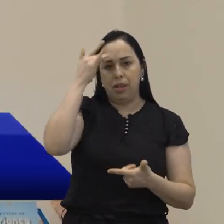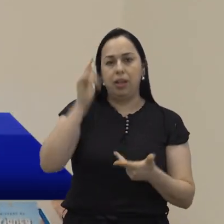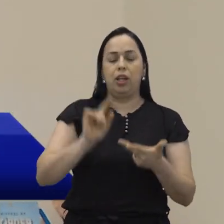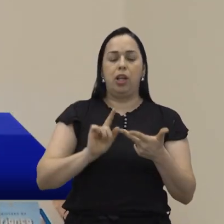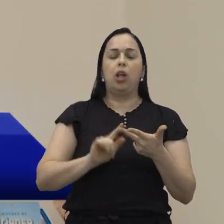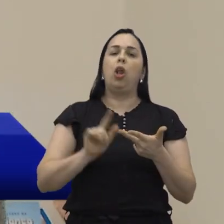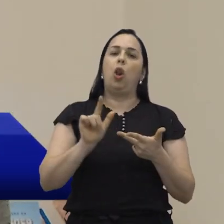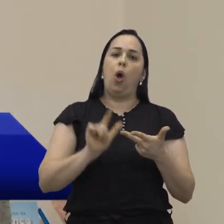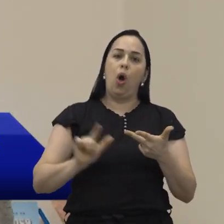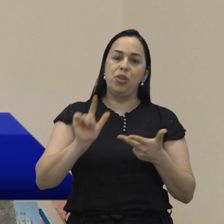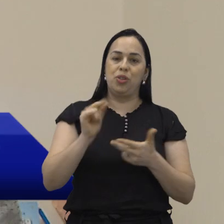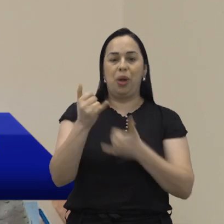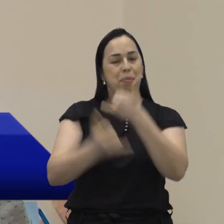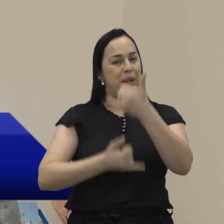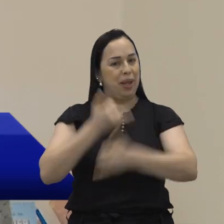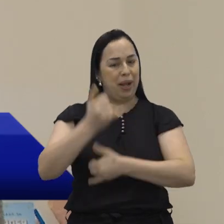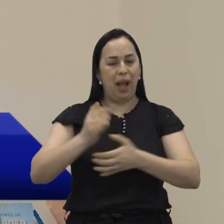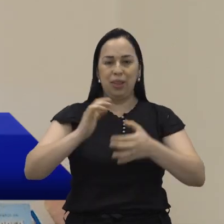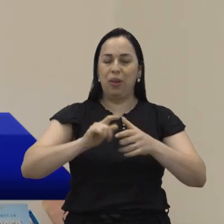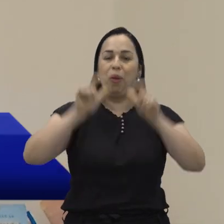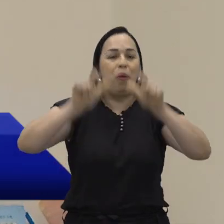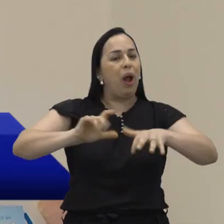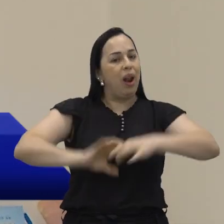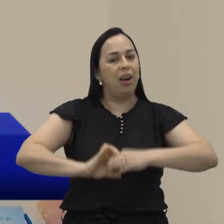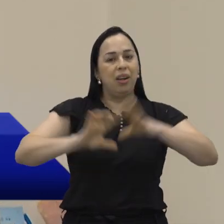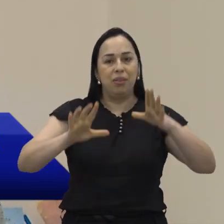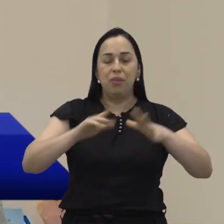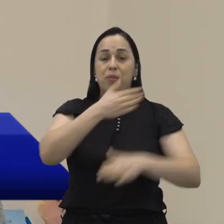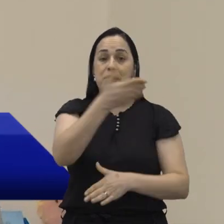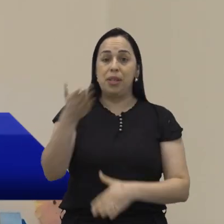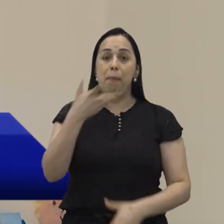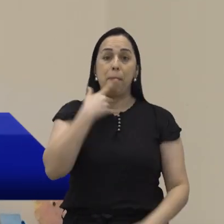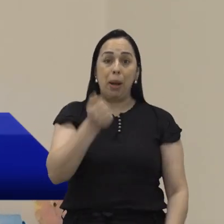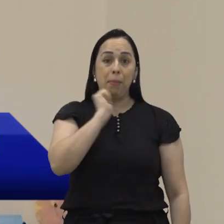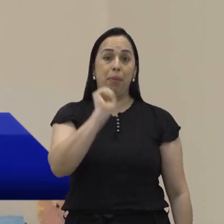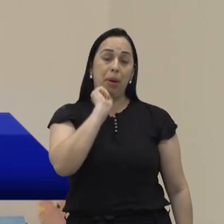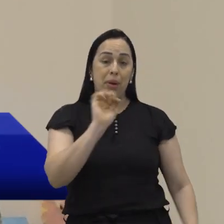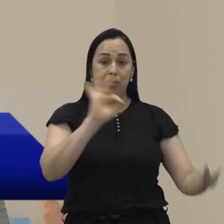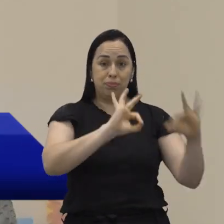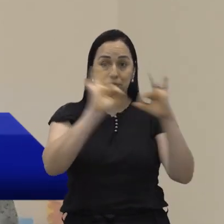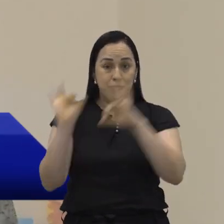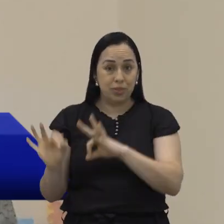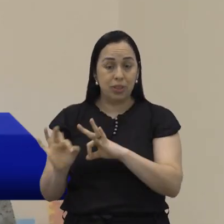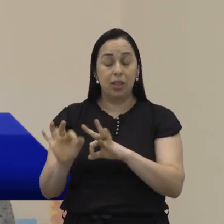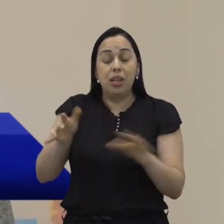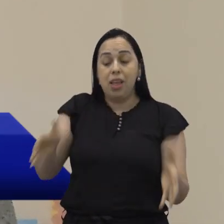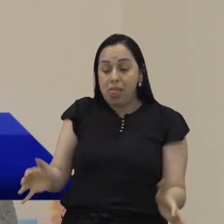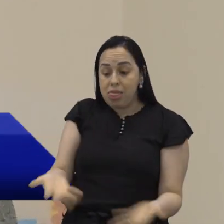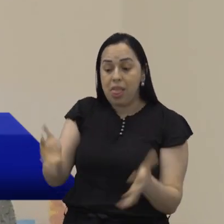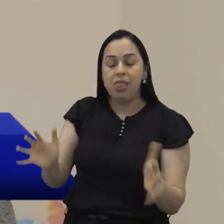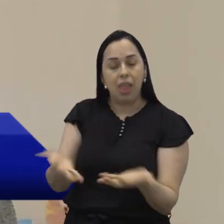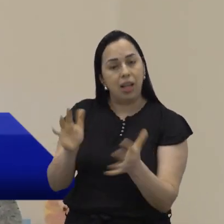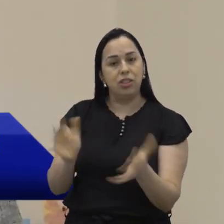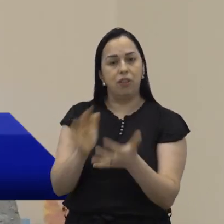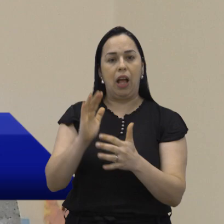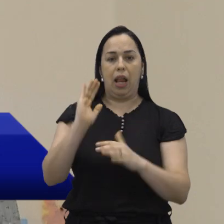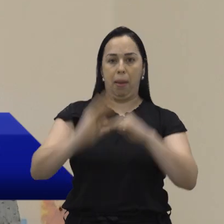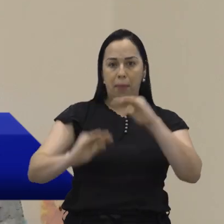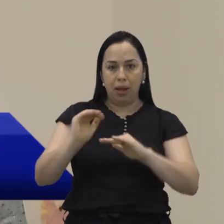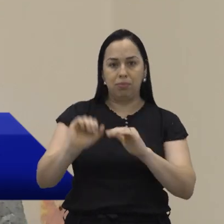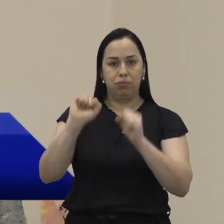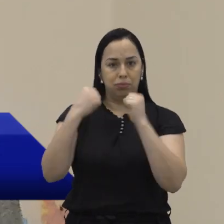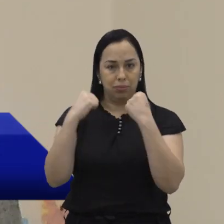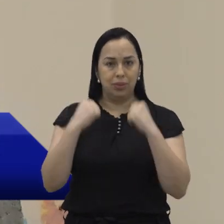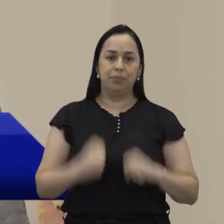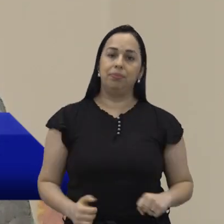e, claro, também as brincadeiras ao ar livre. Então, pais, você que nos acompanhou, é muito importante que você